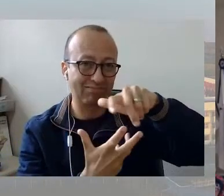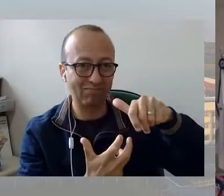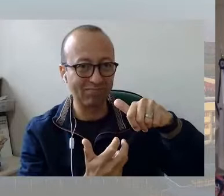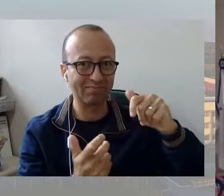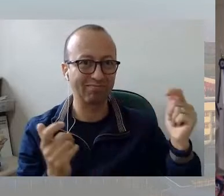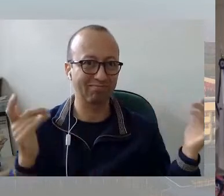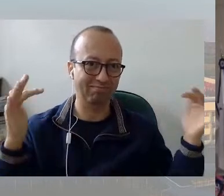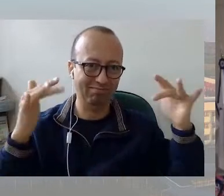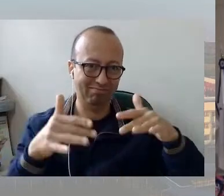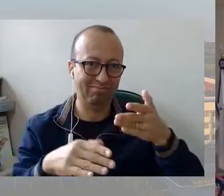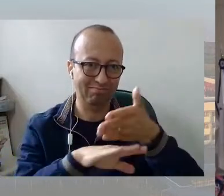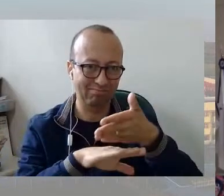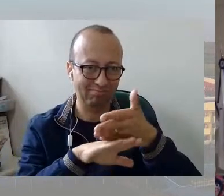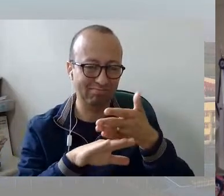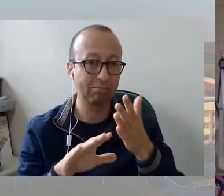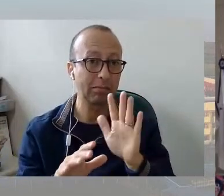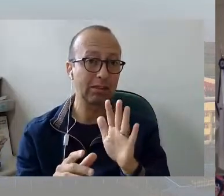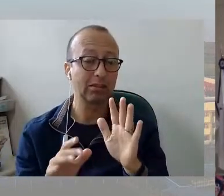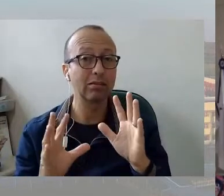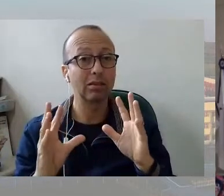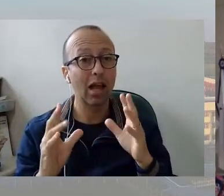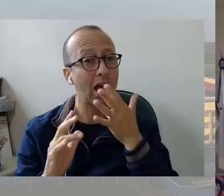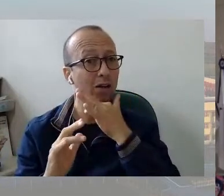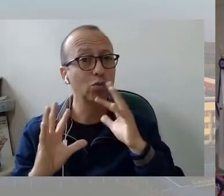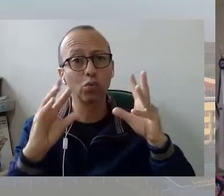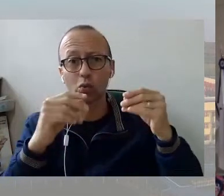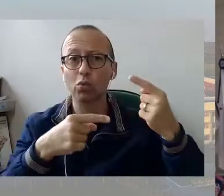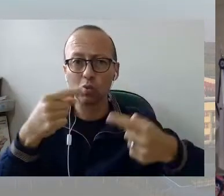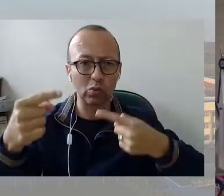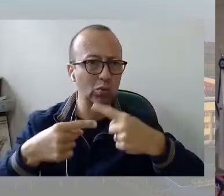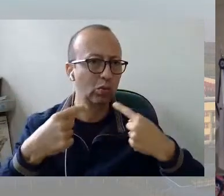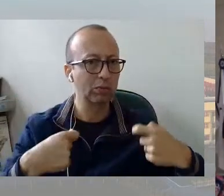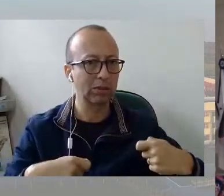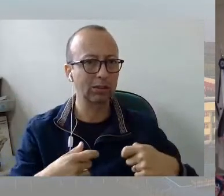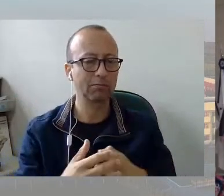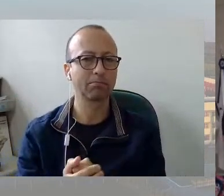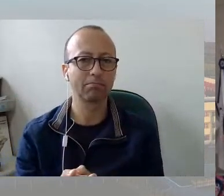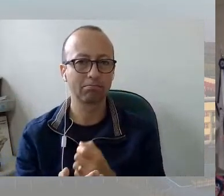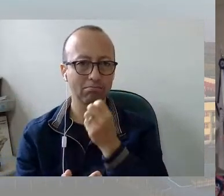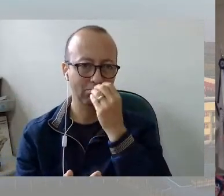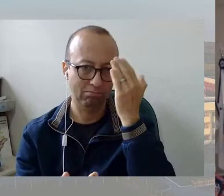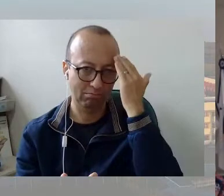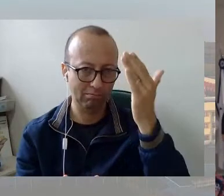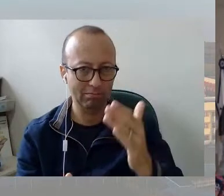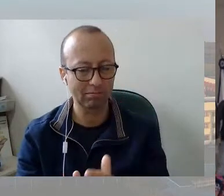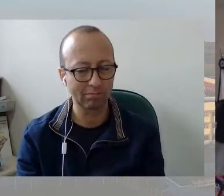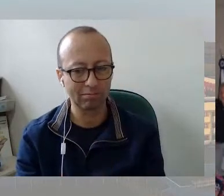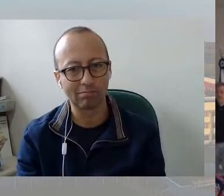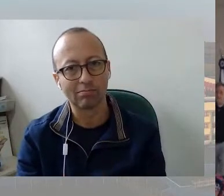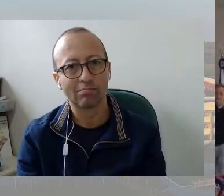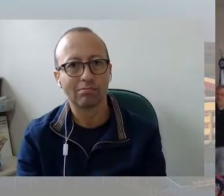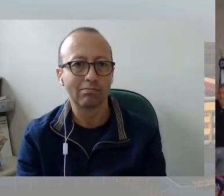para todos, né? E eu acho que é isso só. Obrigado, presidente. Obrigado, Renato.